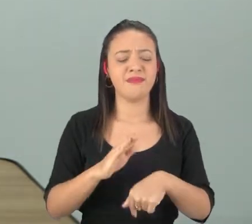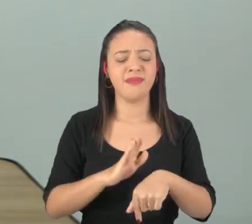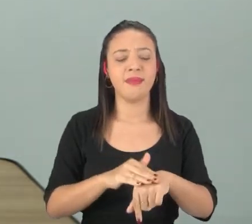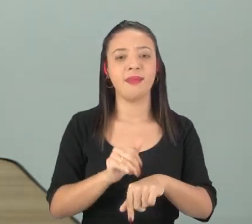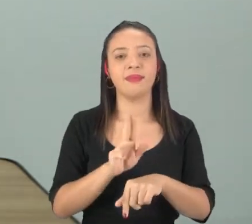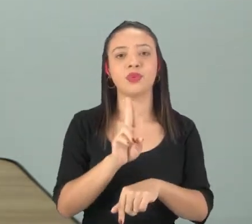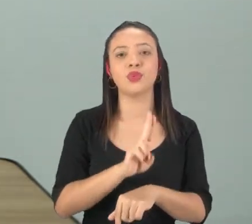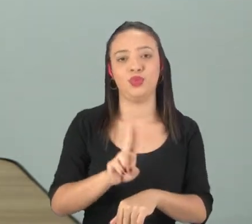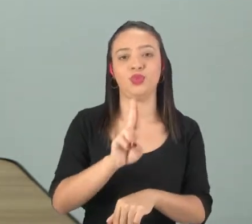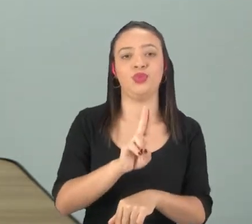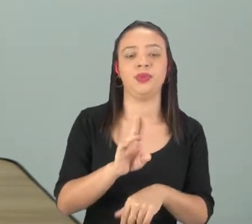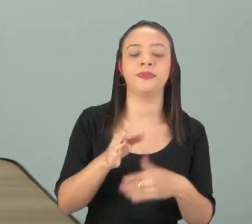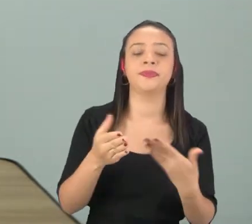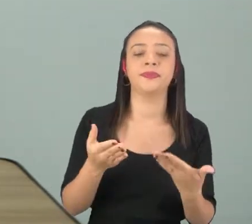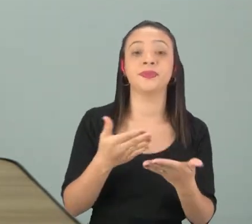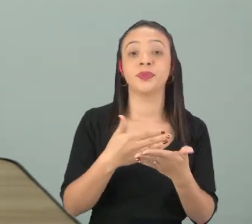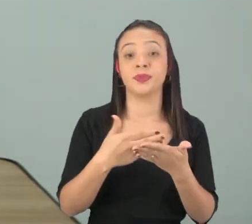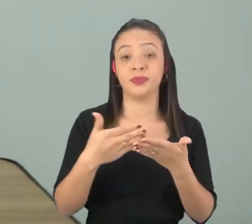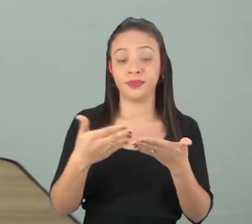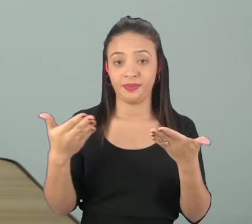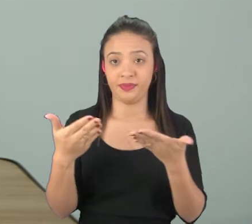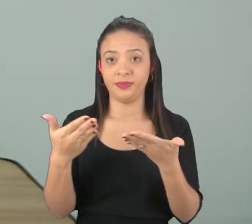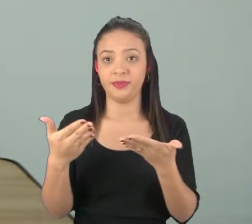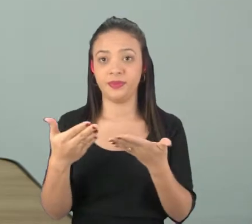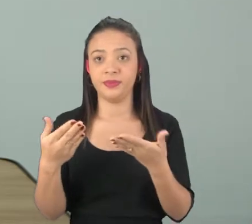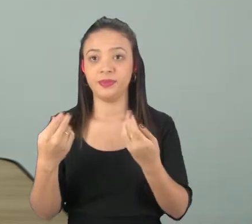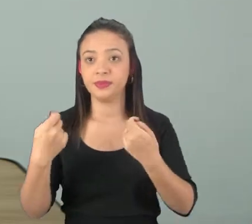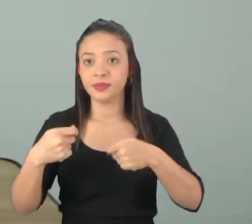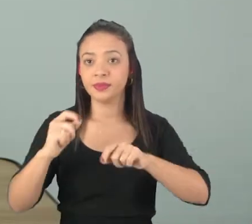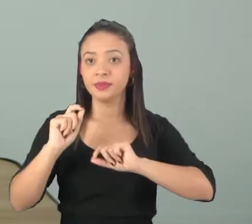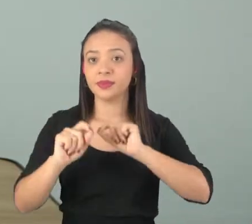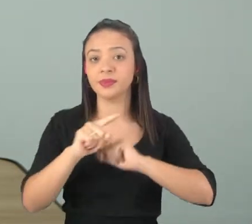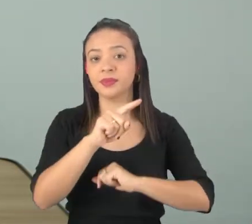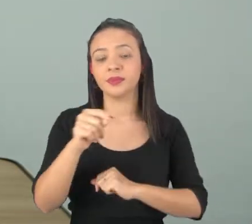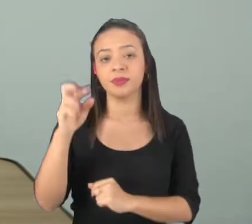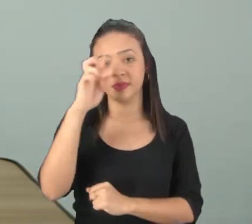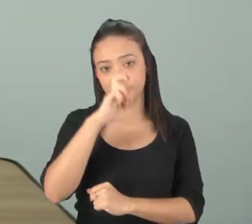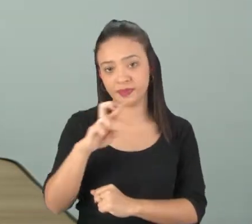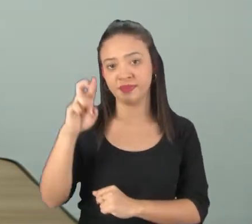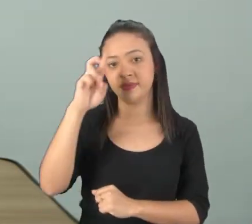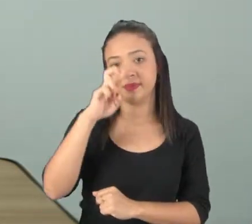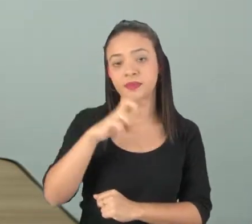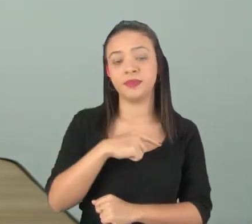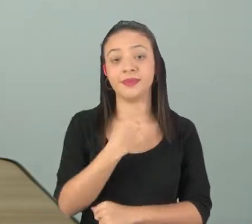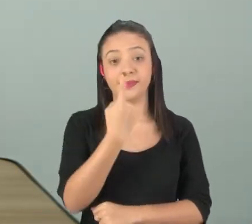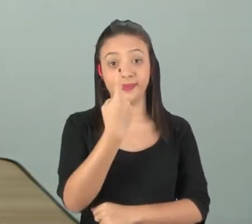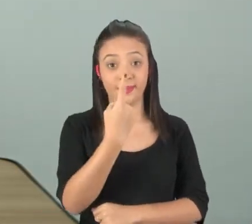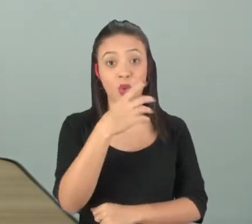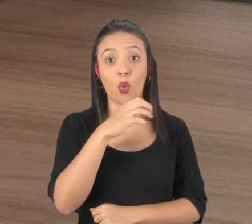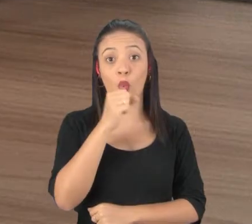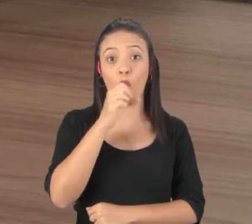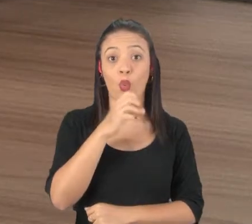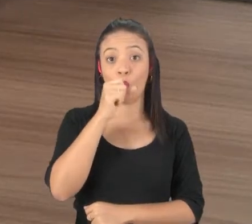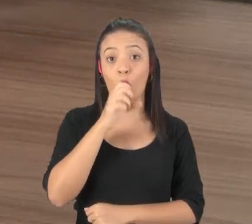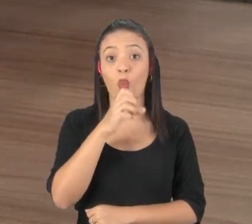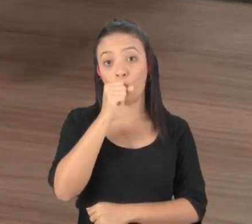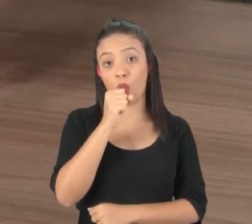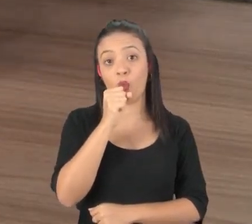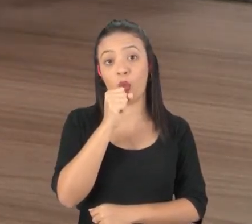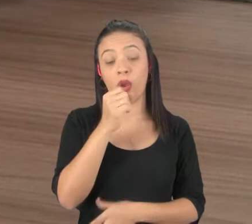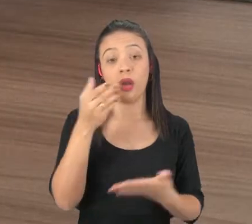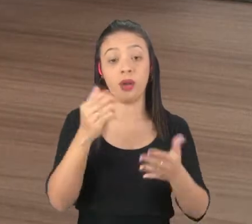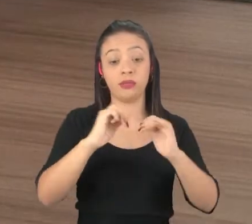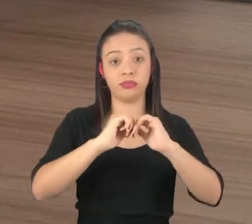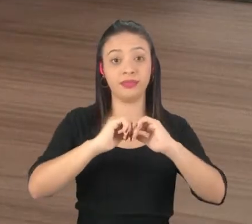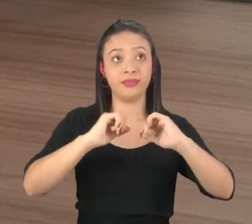usuais né e para nós iniciarmos né Nós queremos aqui que você Observe nós temos uma laranja né E nós